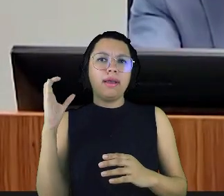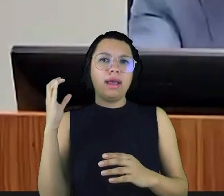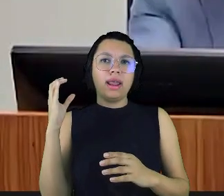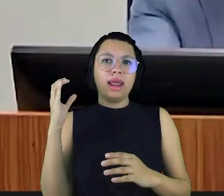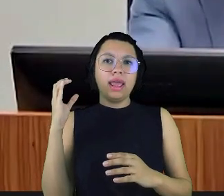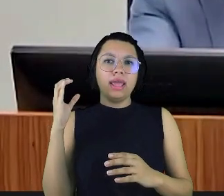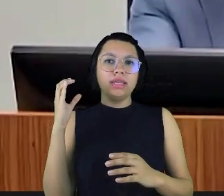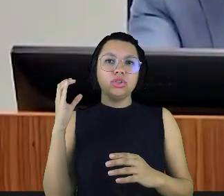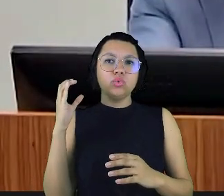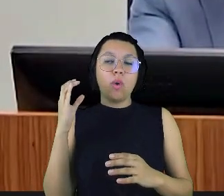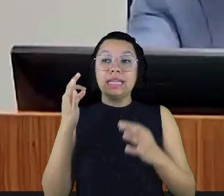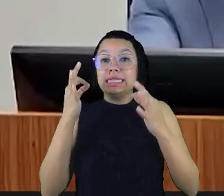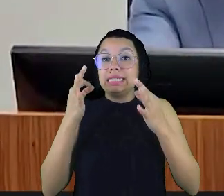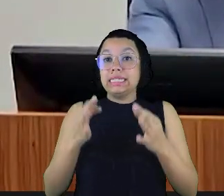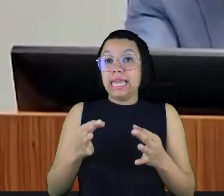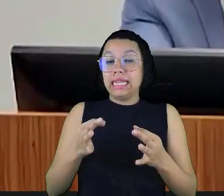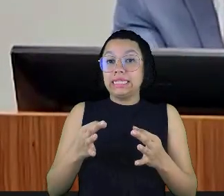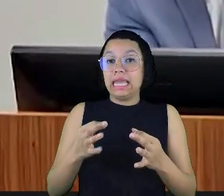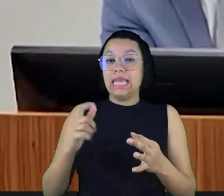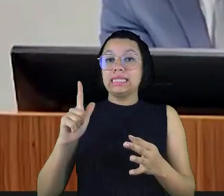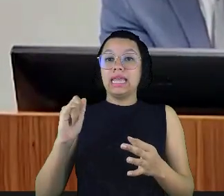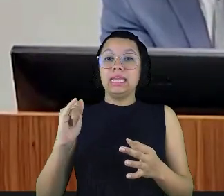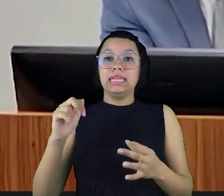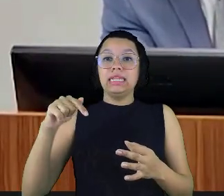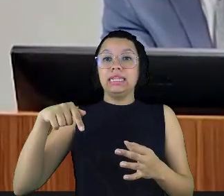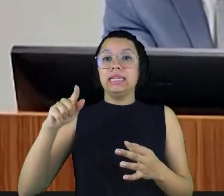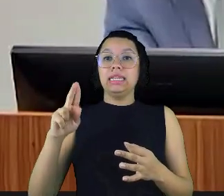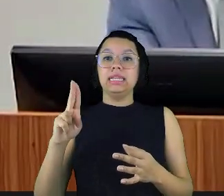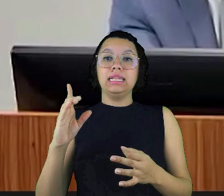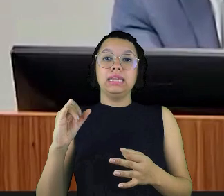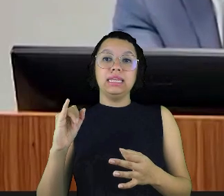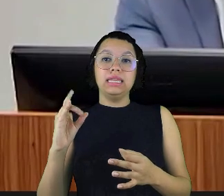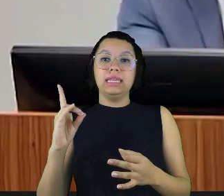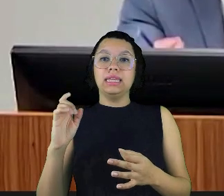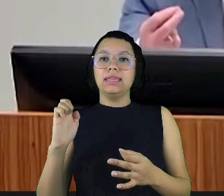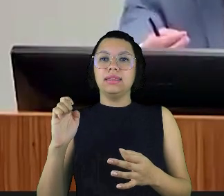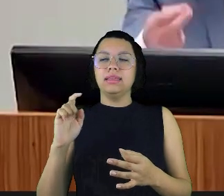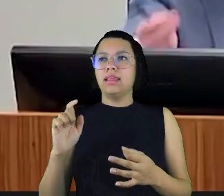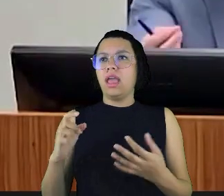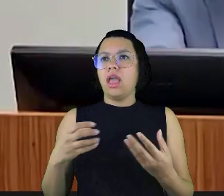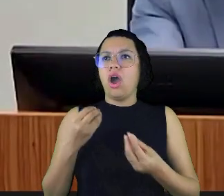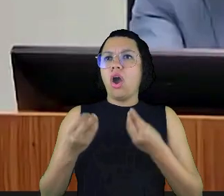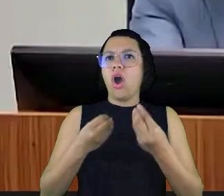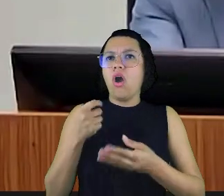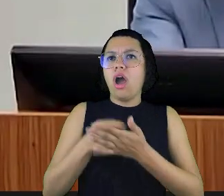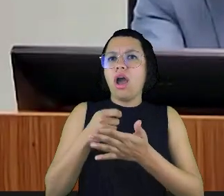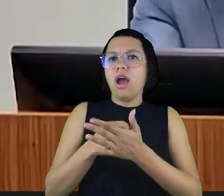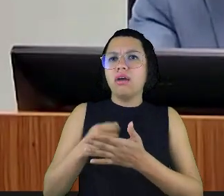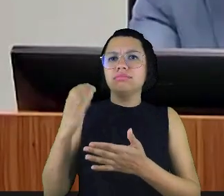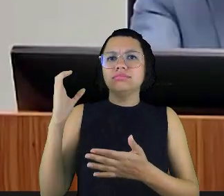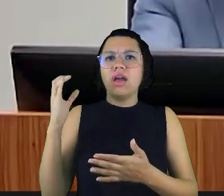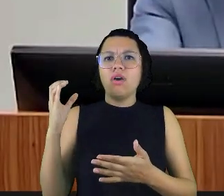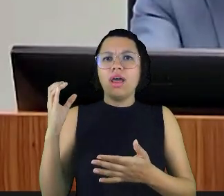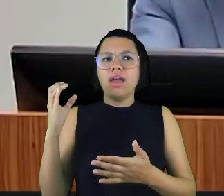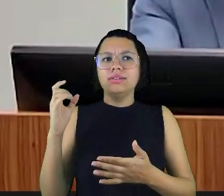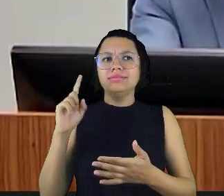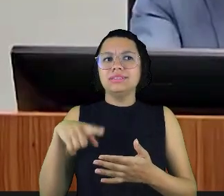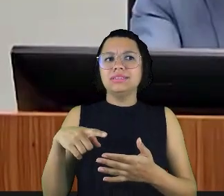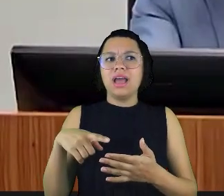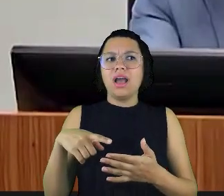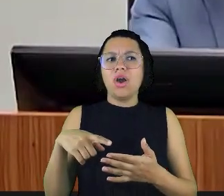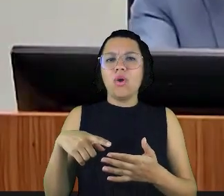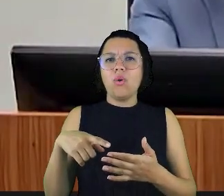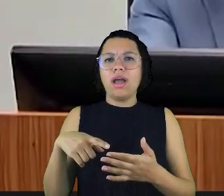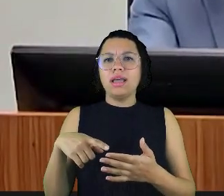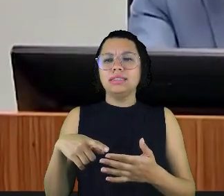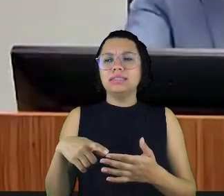certeza e liquidez. Como é que eu vou executar um crédito que está com a sua presunção de liquidez e